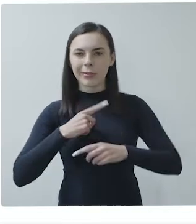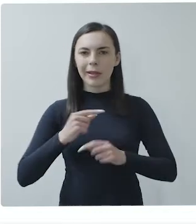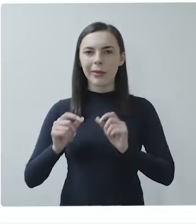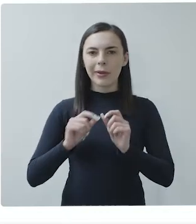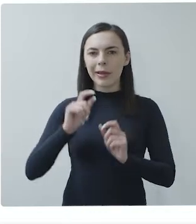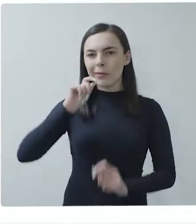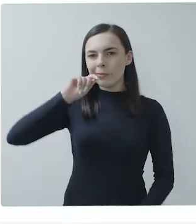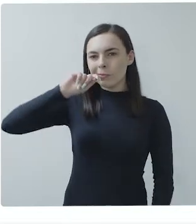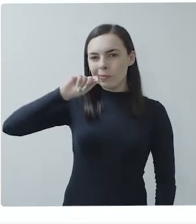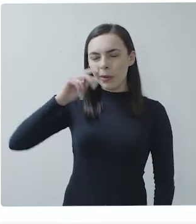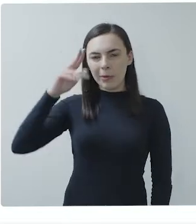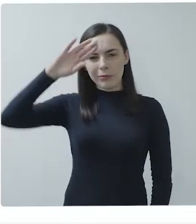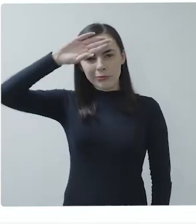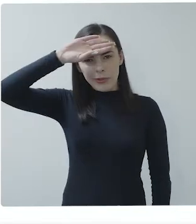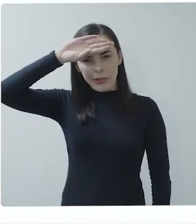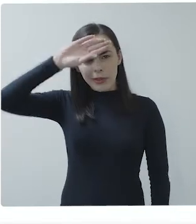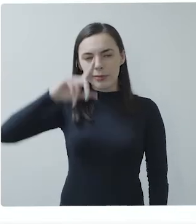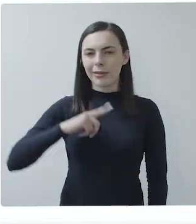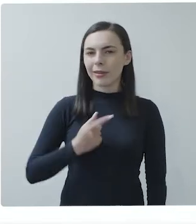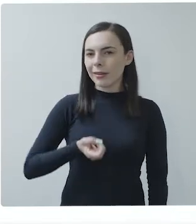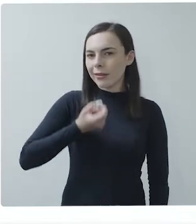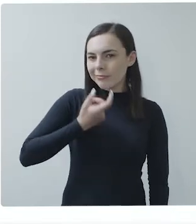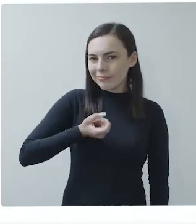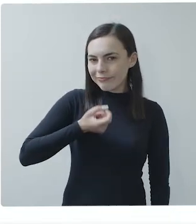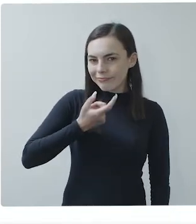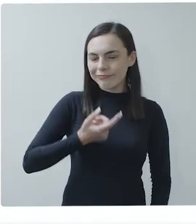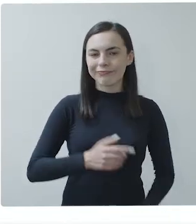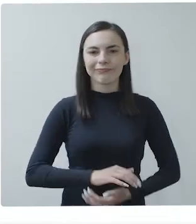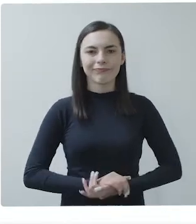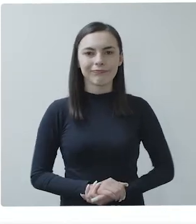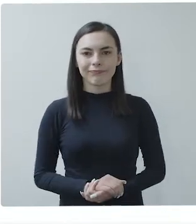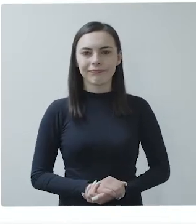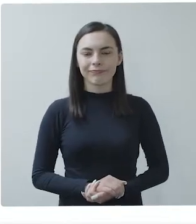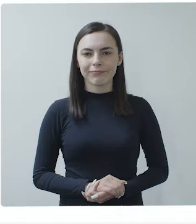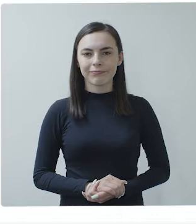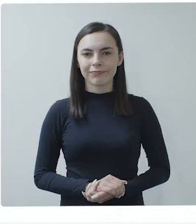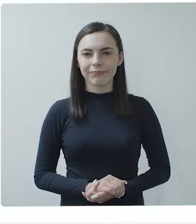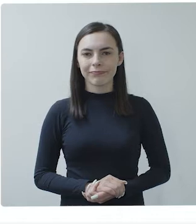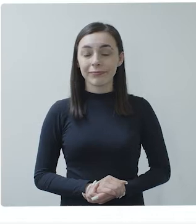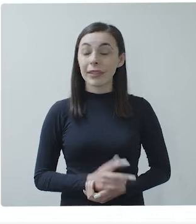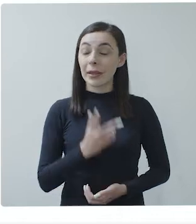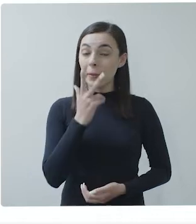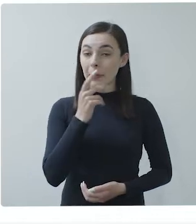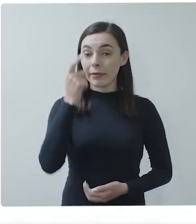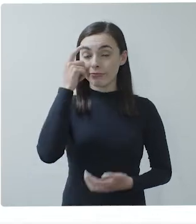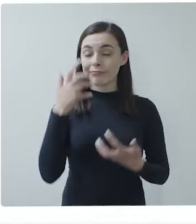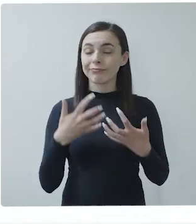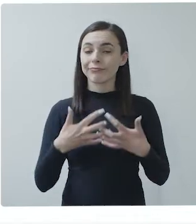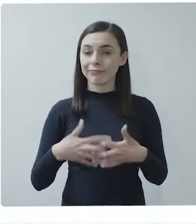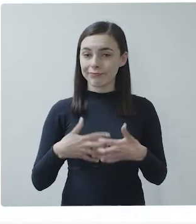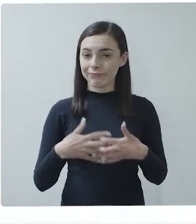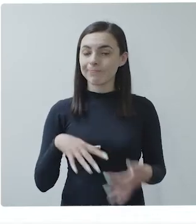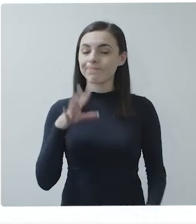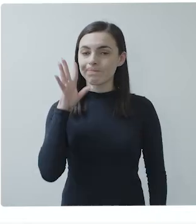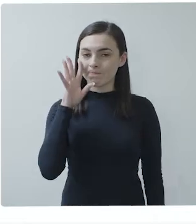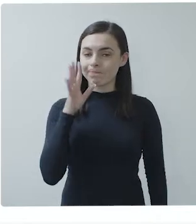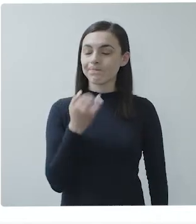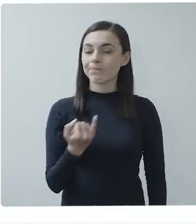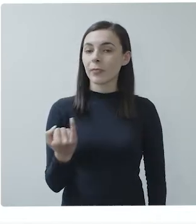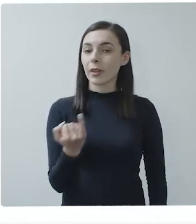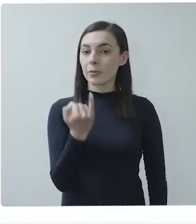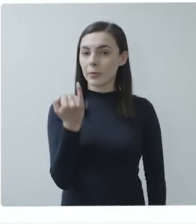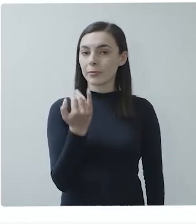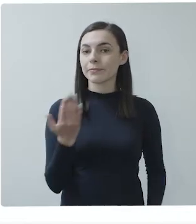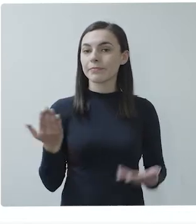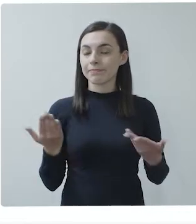tá doente, tá com remédio ali para ele. E eu achei essa reflexão bem legal que a Mafalda fez a